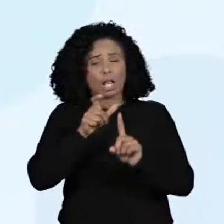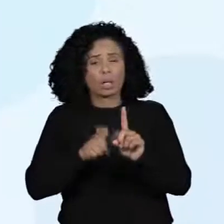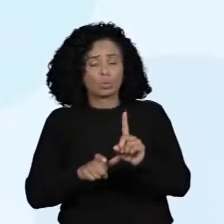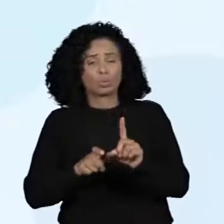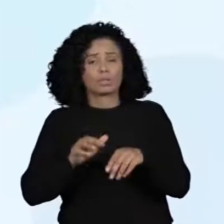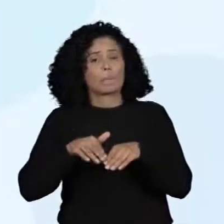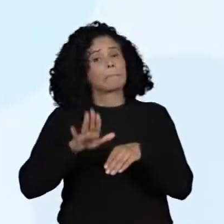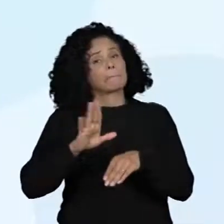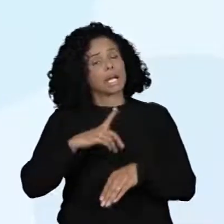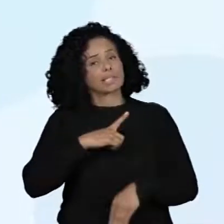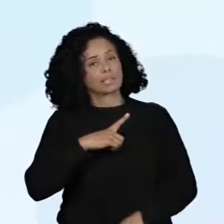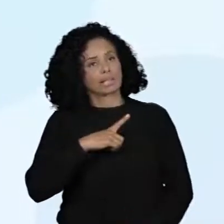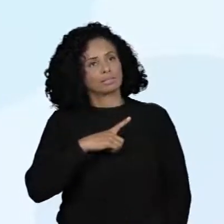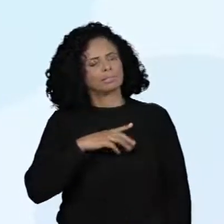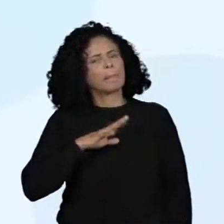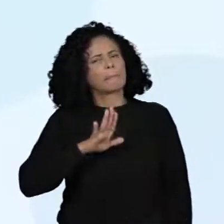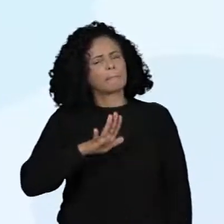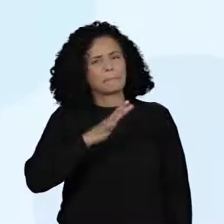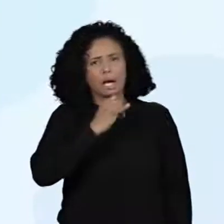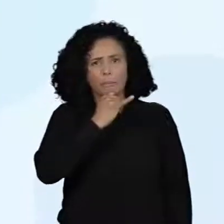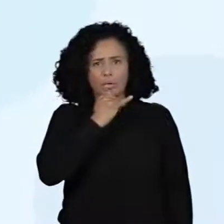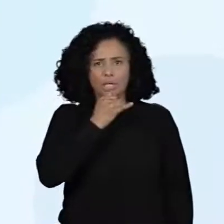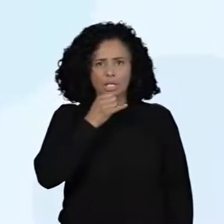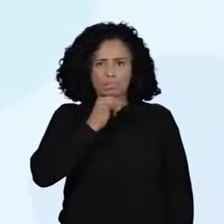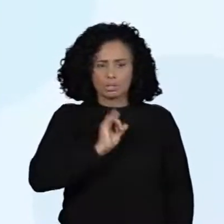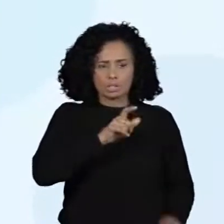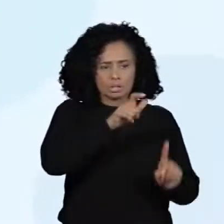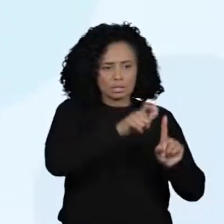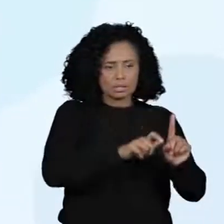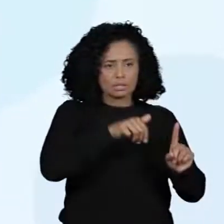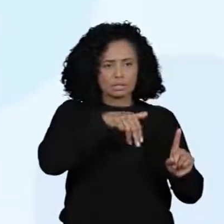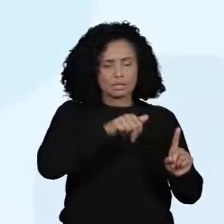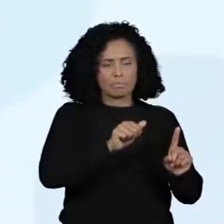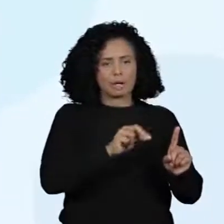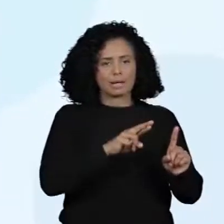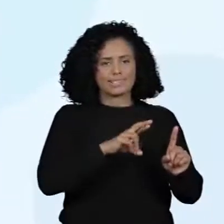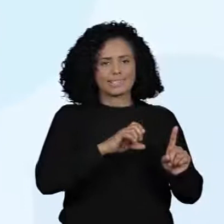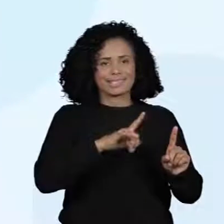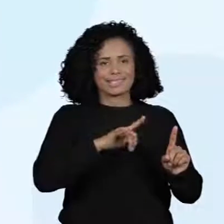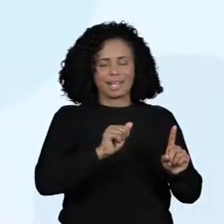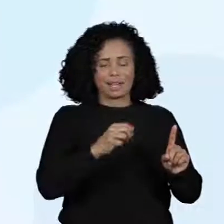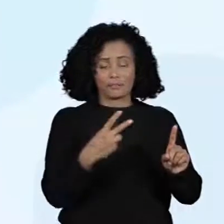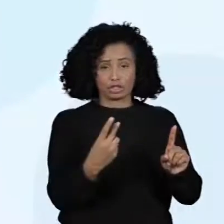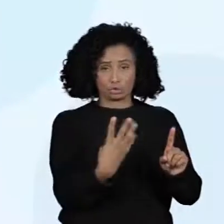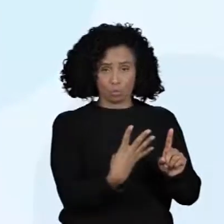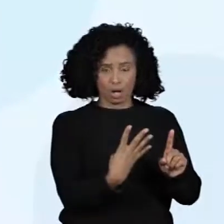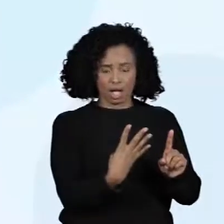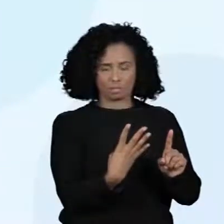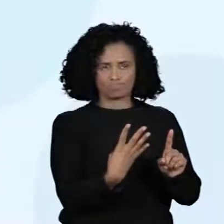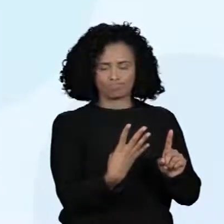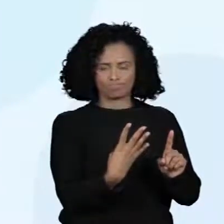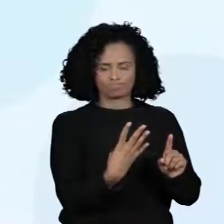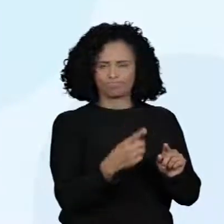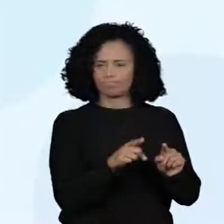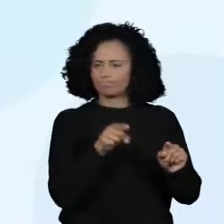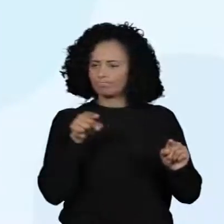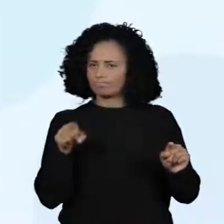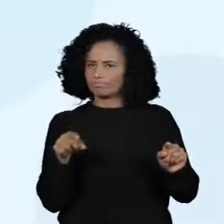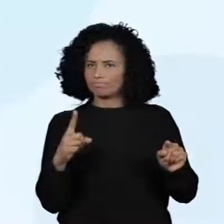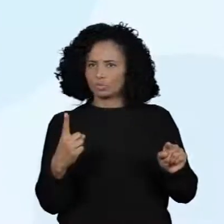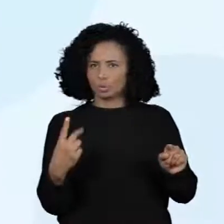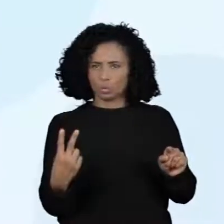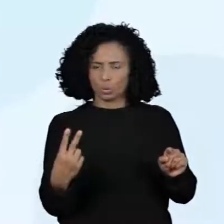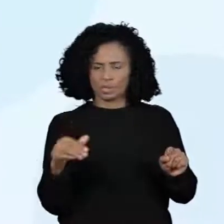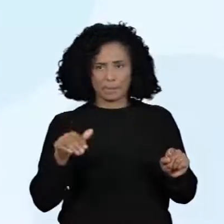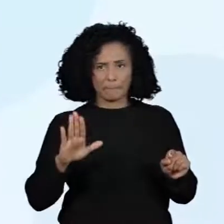tem. Olha, se ela tem 24 figurinhas e ele tem 12 a mais, eu posso colocar, então,